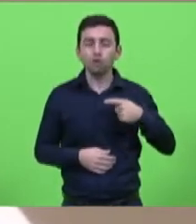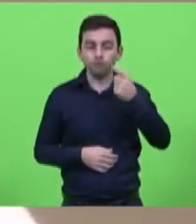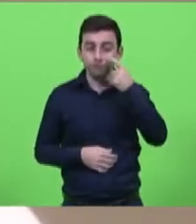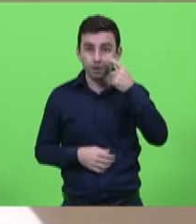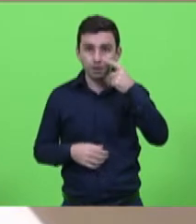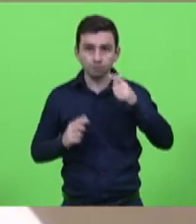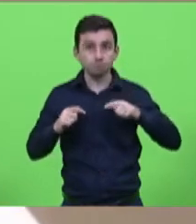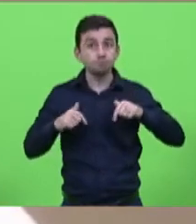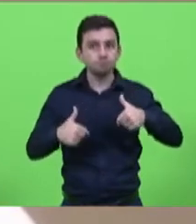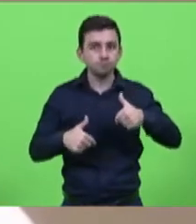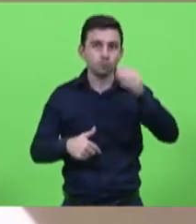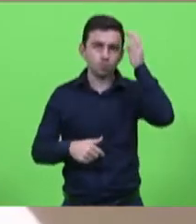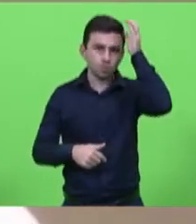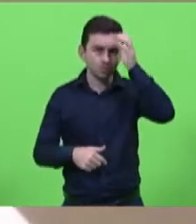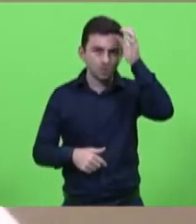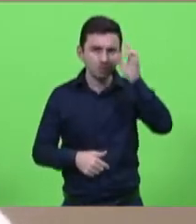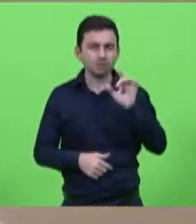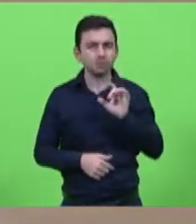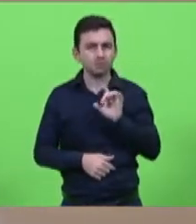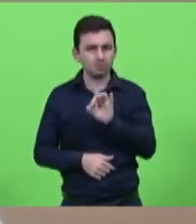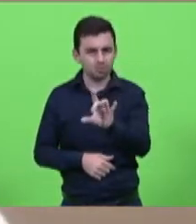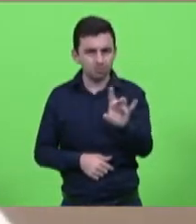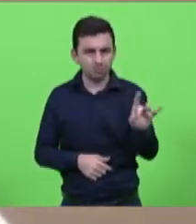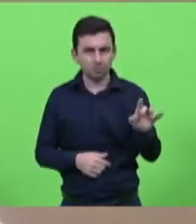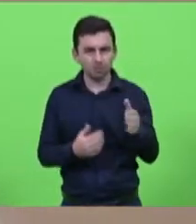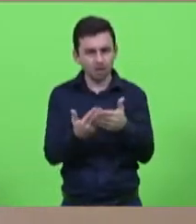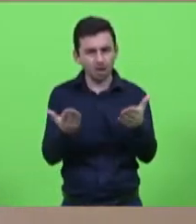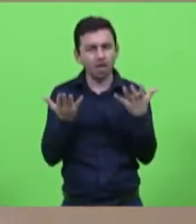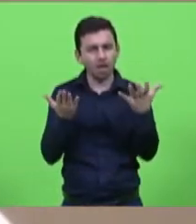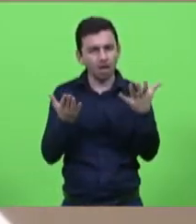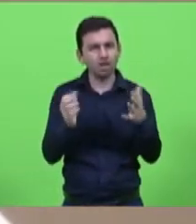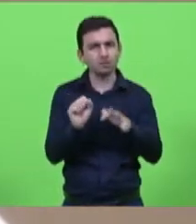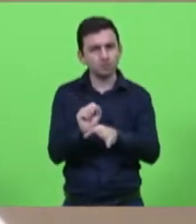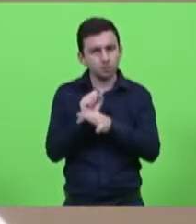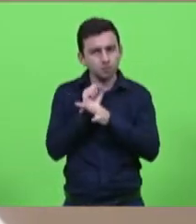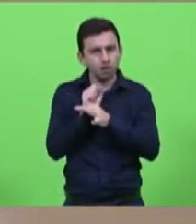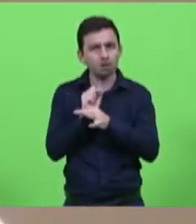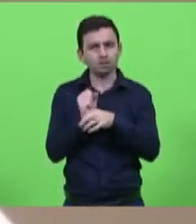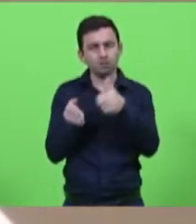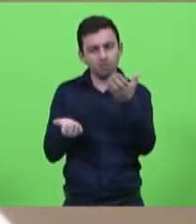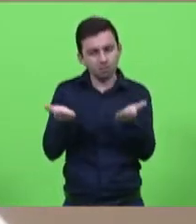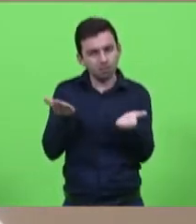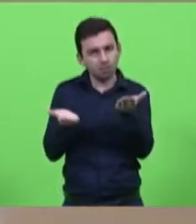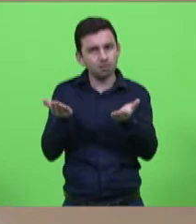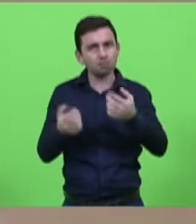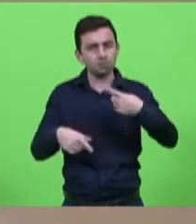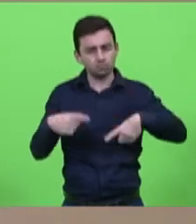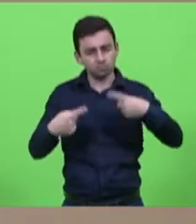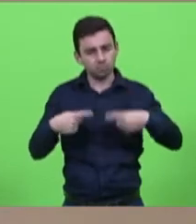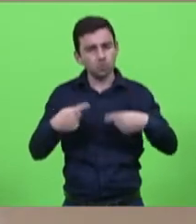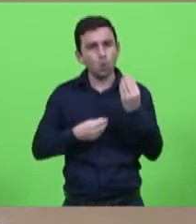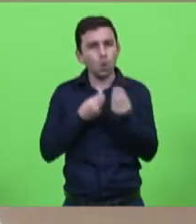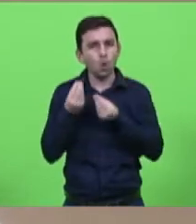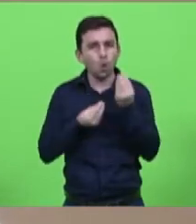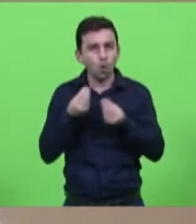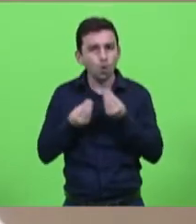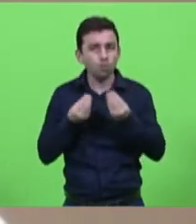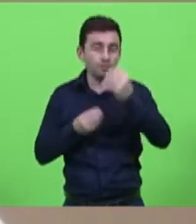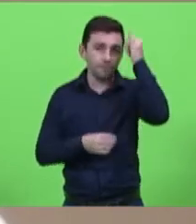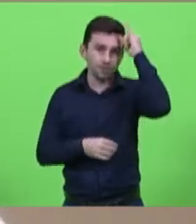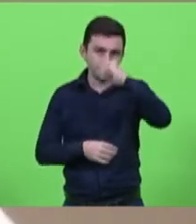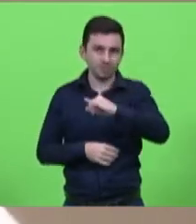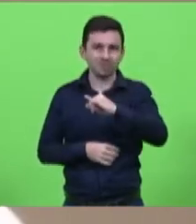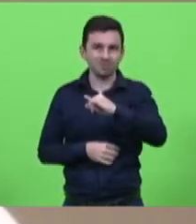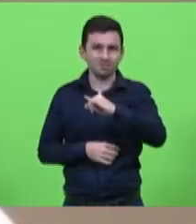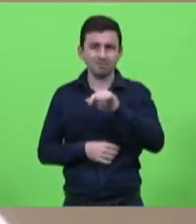e a consciência deles em prover segurança, bom senso e um debate de como fazer a prevenção está